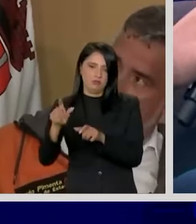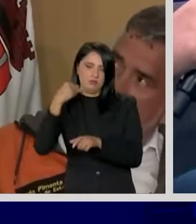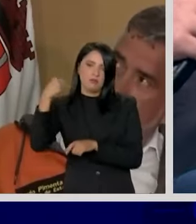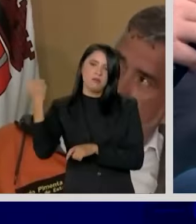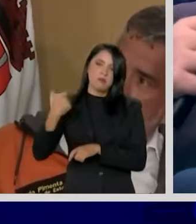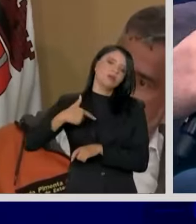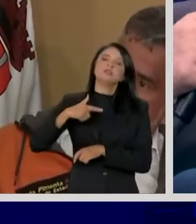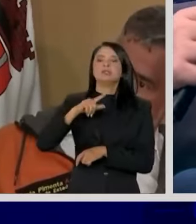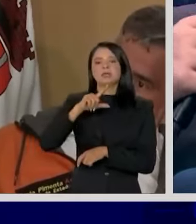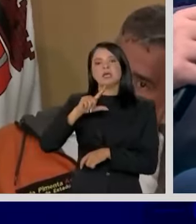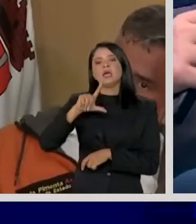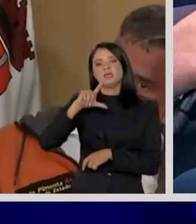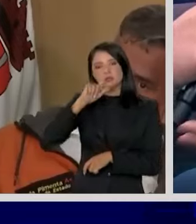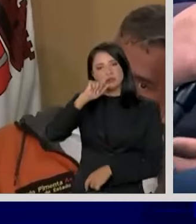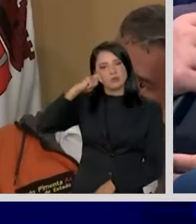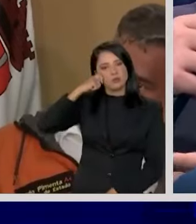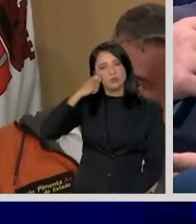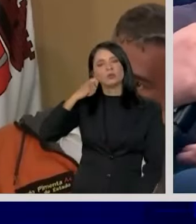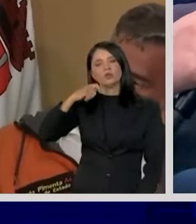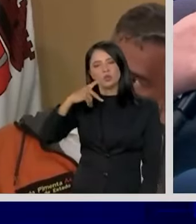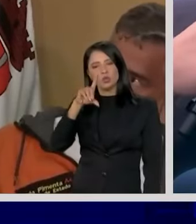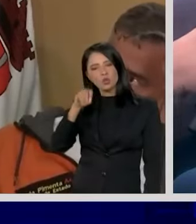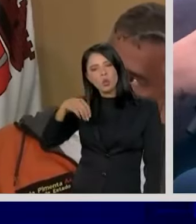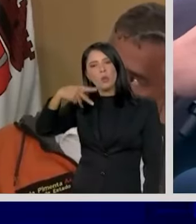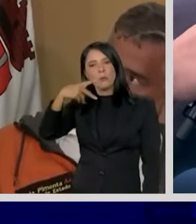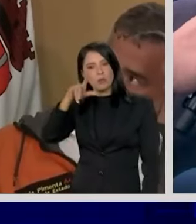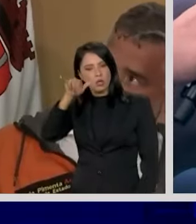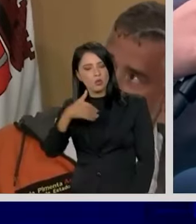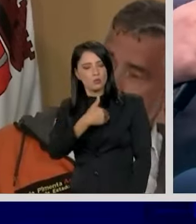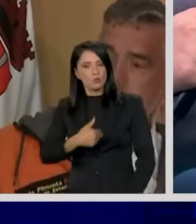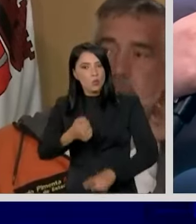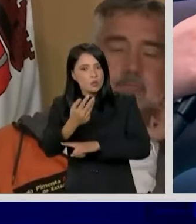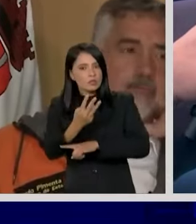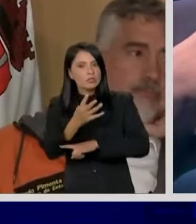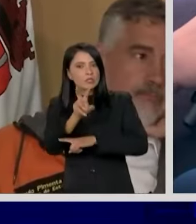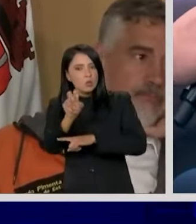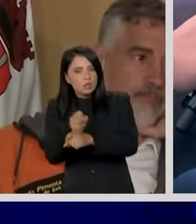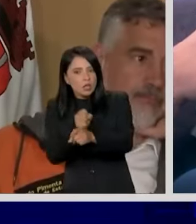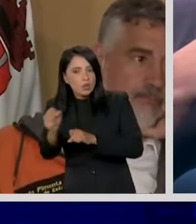bases econômicas modernizadas para o governo Lula do que o Lula enfrentou de